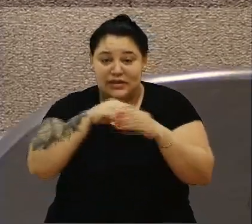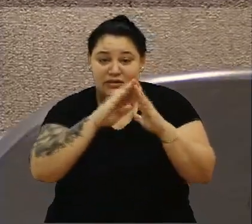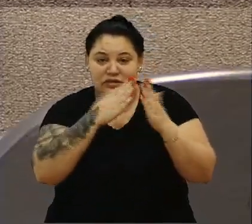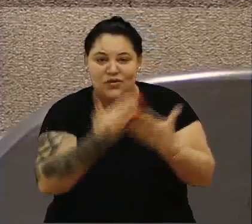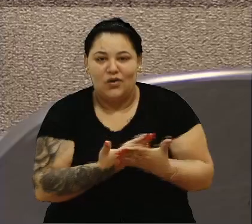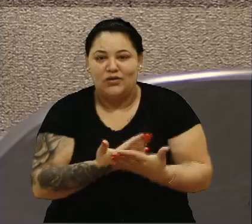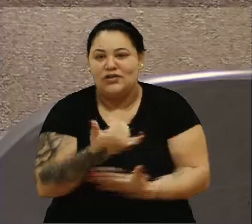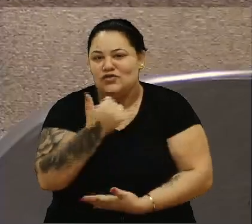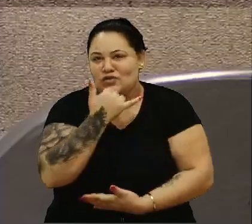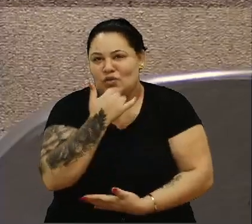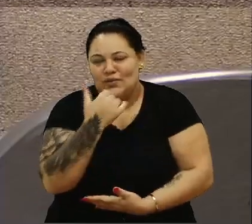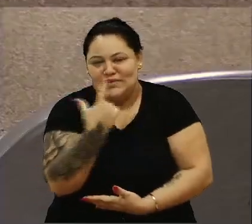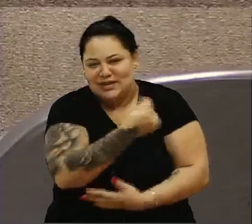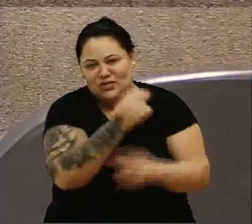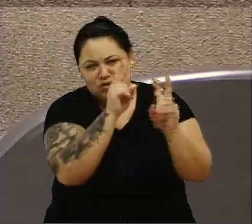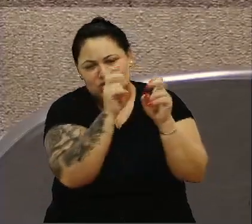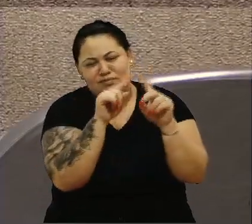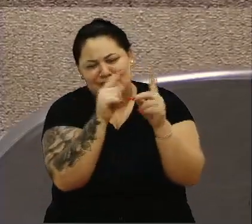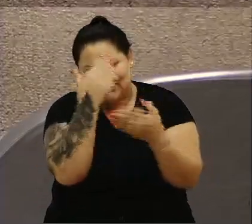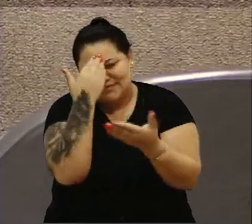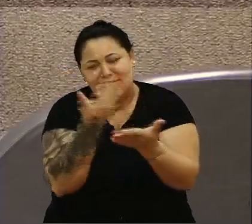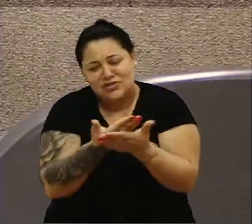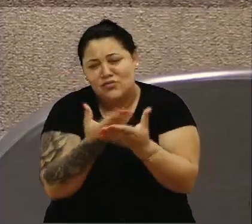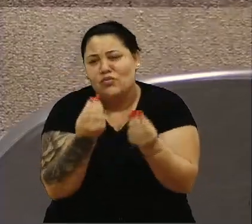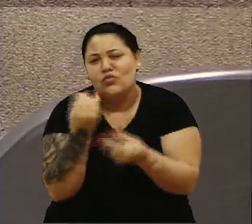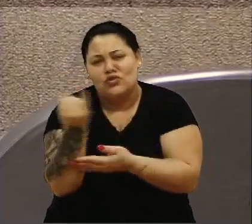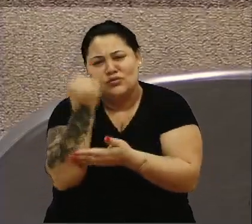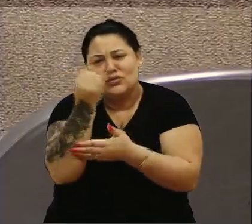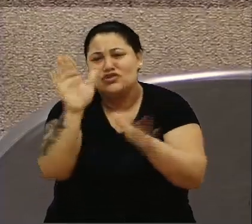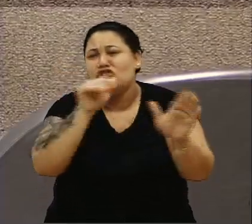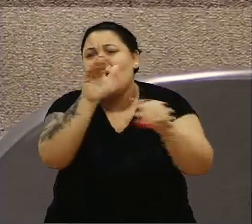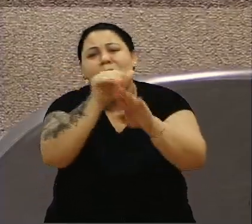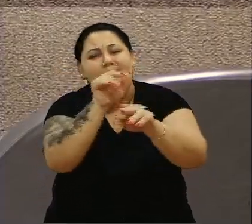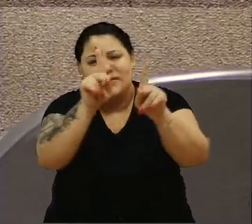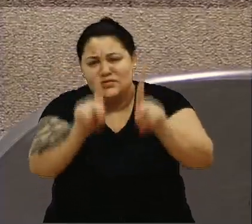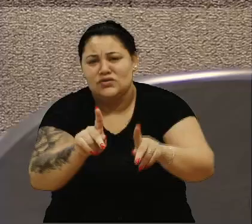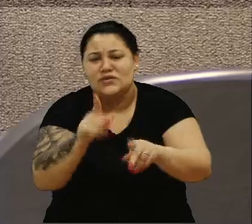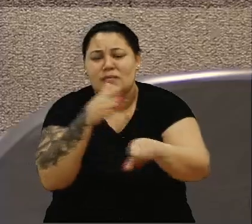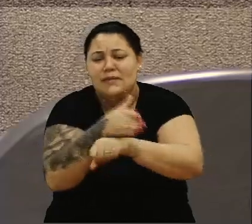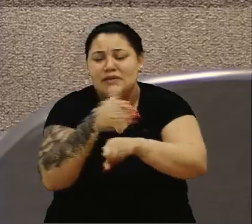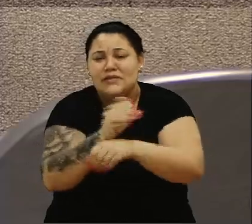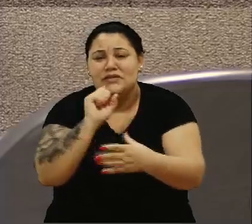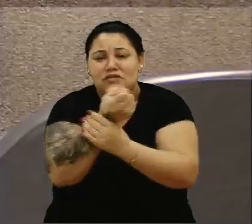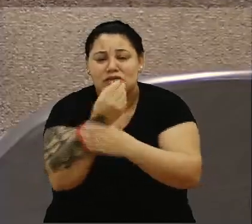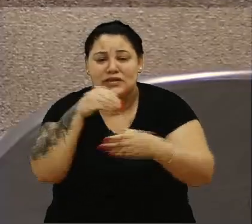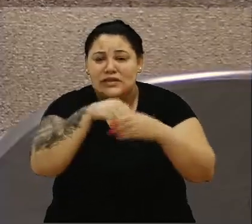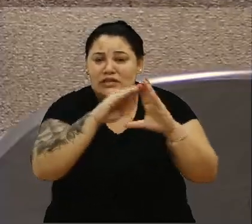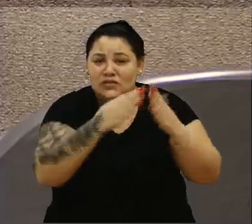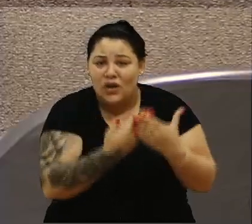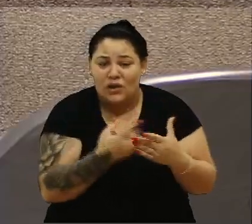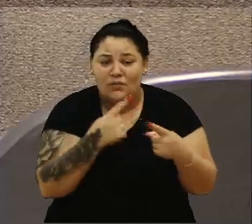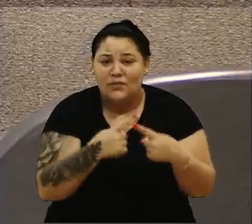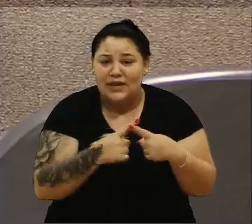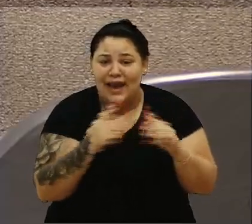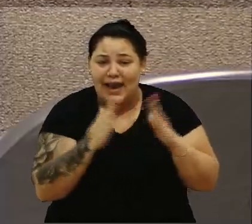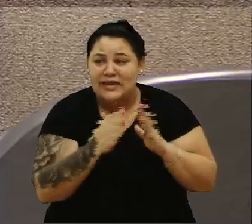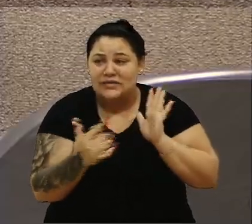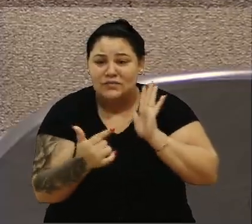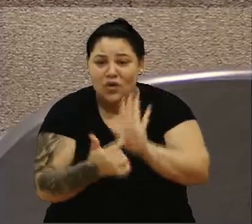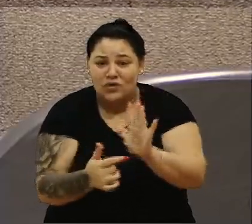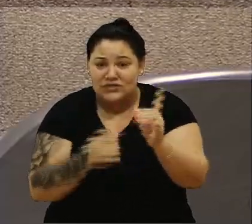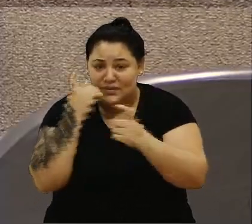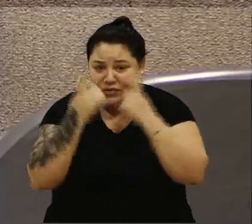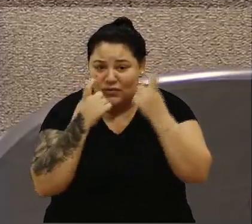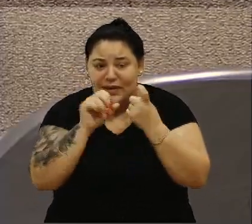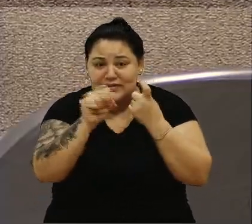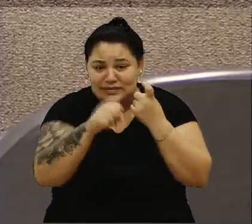sair um pouquinho do tema, mas eu acredito que é importante a gente reforçar isso, porque essa casa demonstra que está preocupada com essas